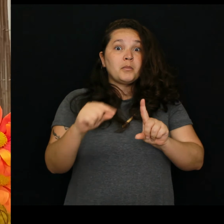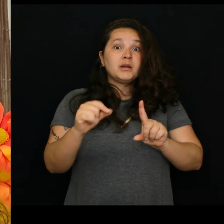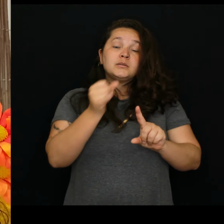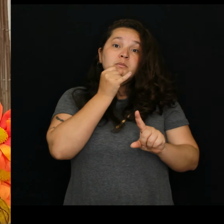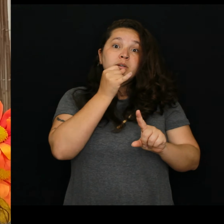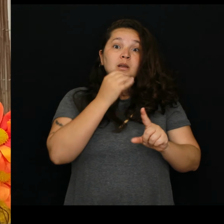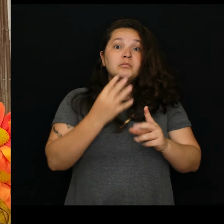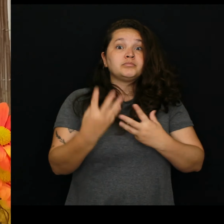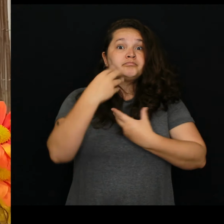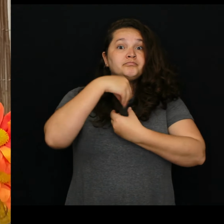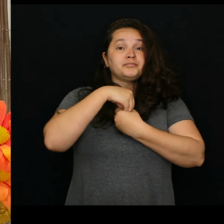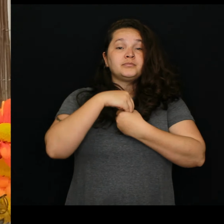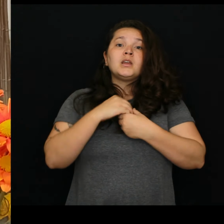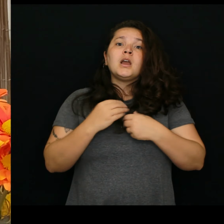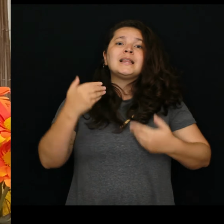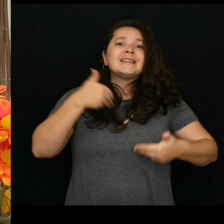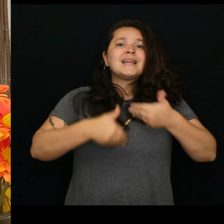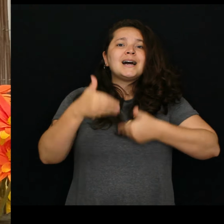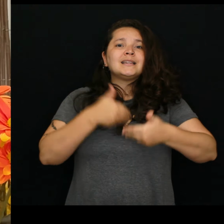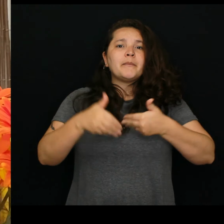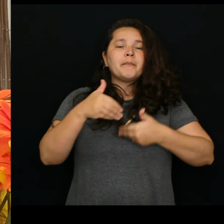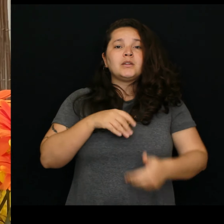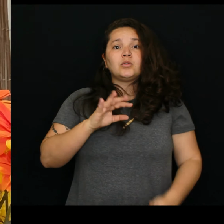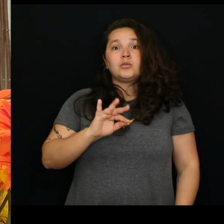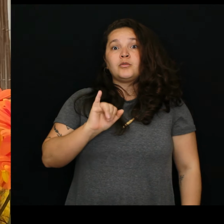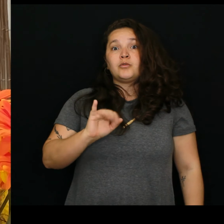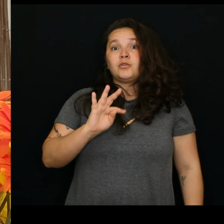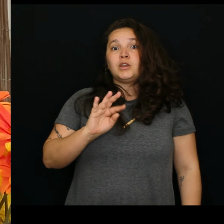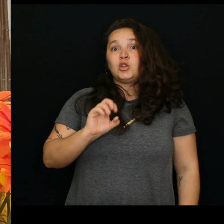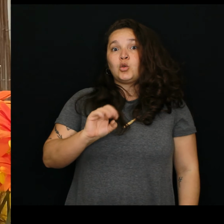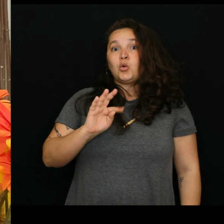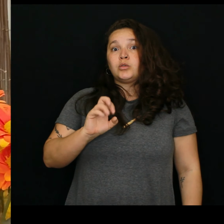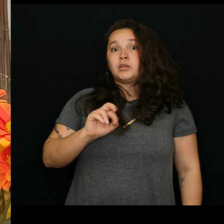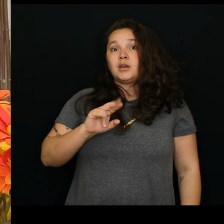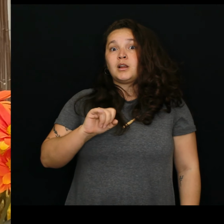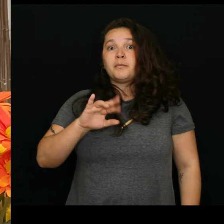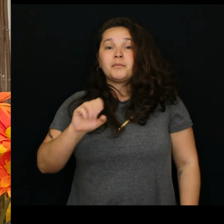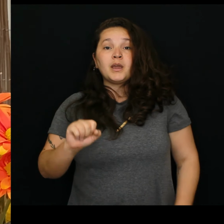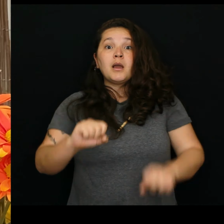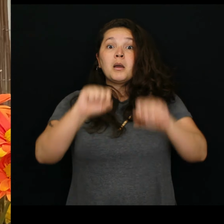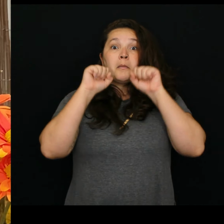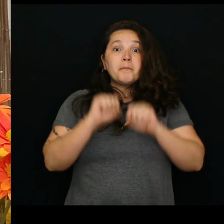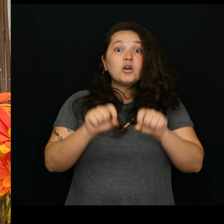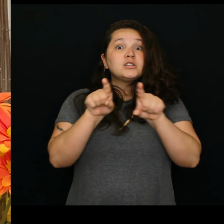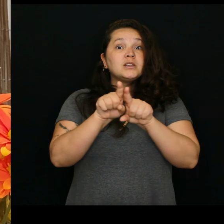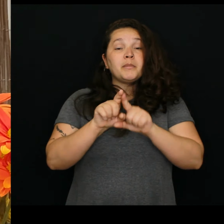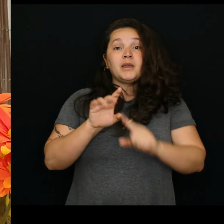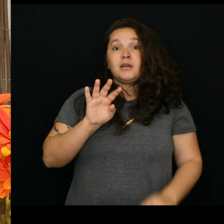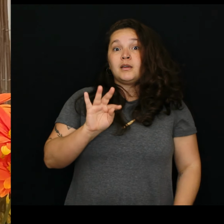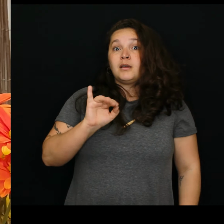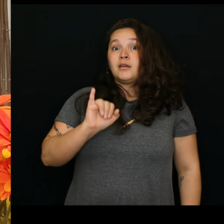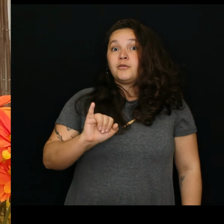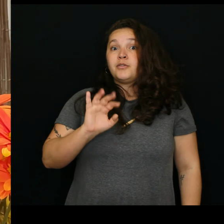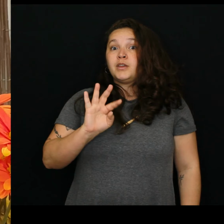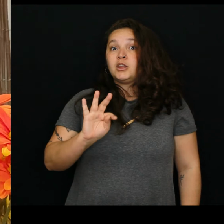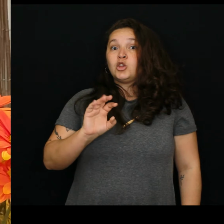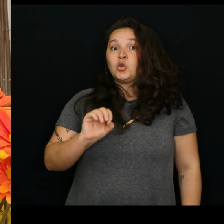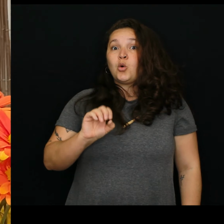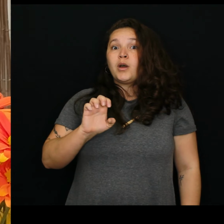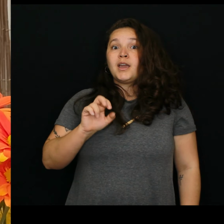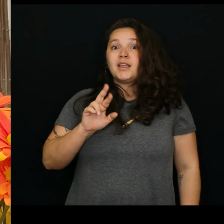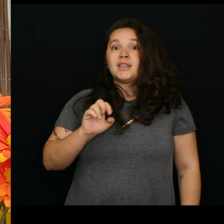de fitoterapia, você pode usar o poder oculto das plantas no tratamento de fitoenergética, porque elas têm uma